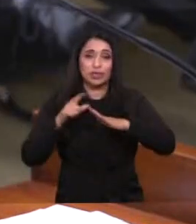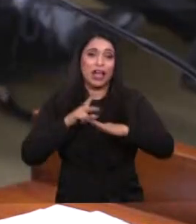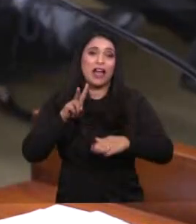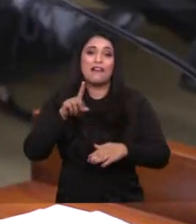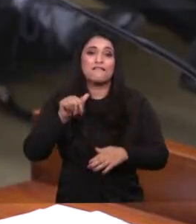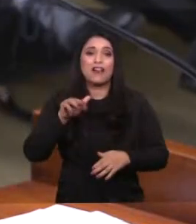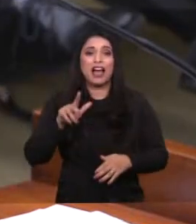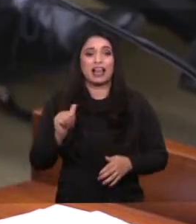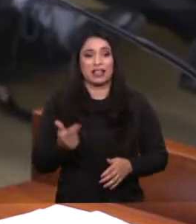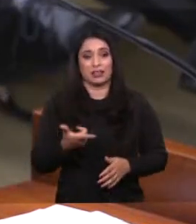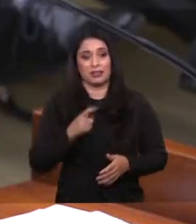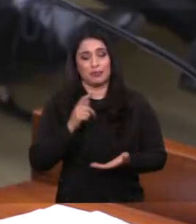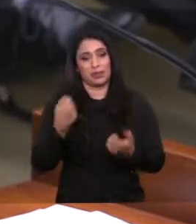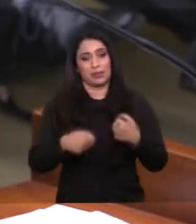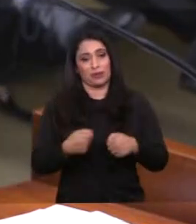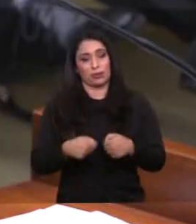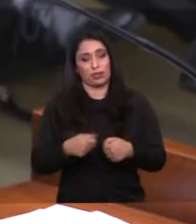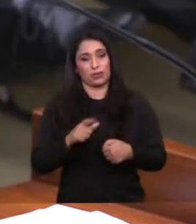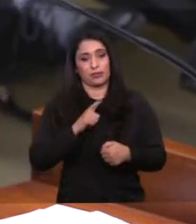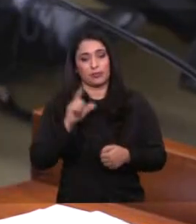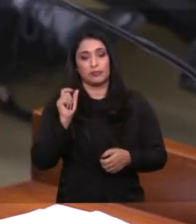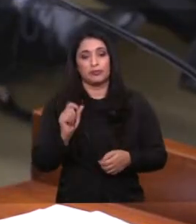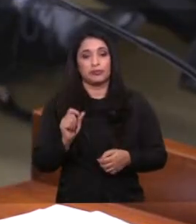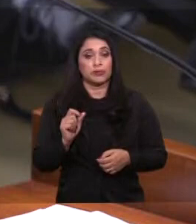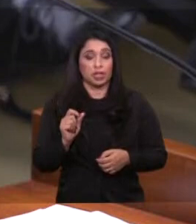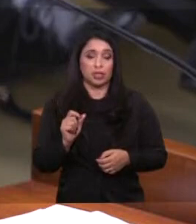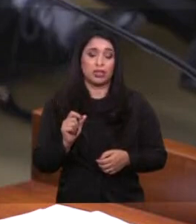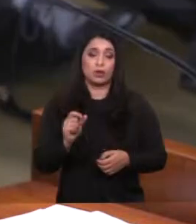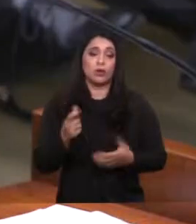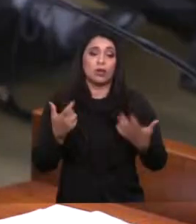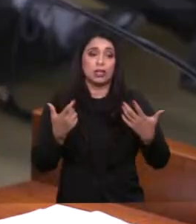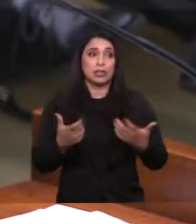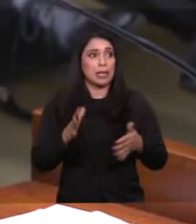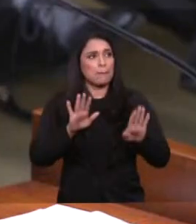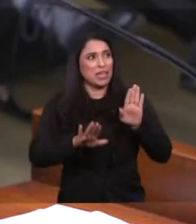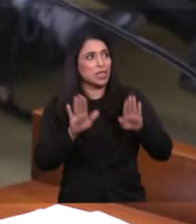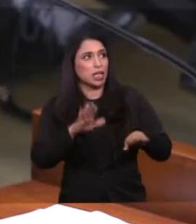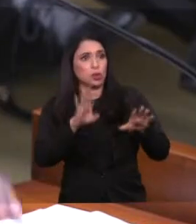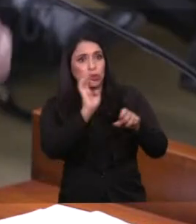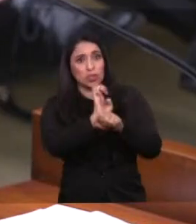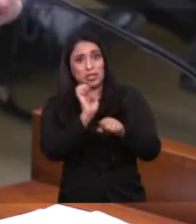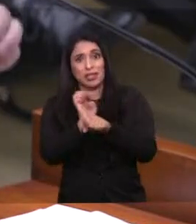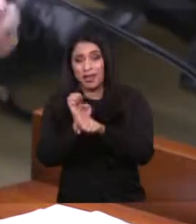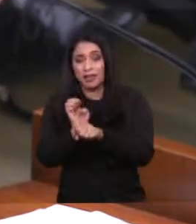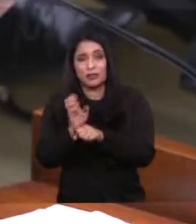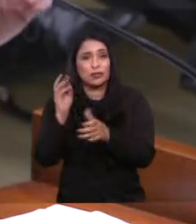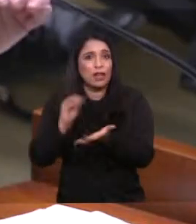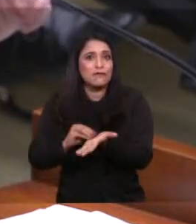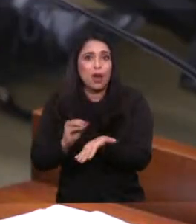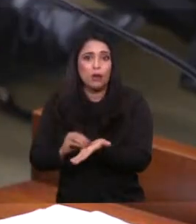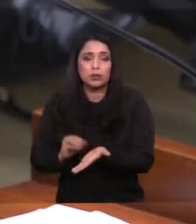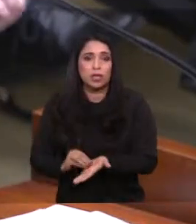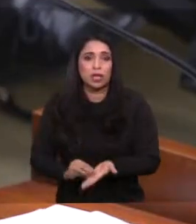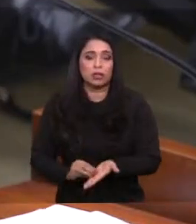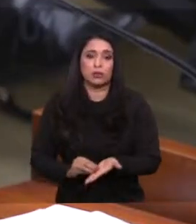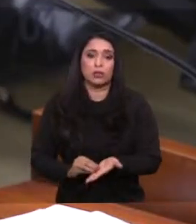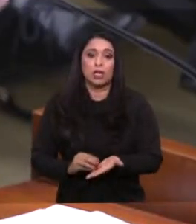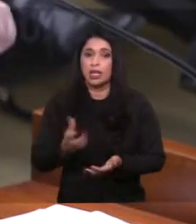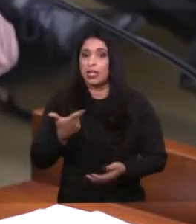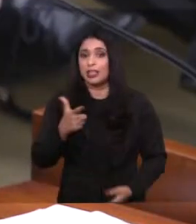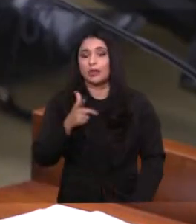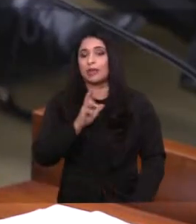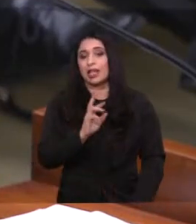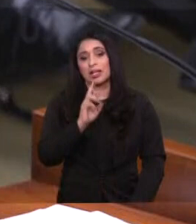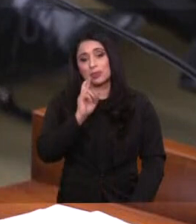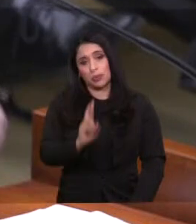magistratura estadual, a situação não é diferente, a depender do Estado. Logo, não há solução à vista, porque